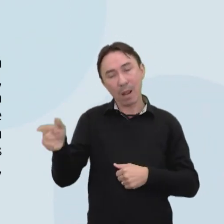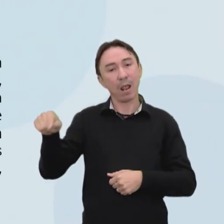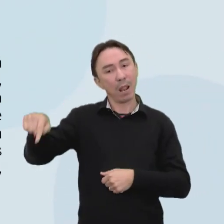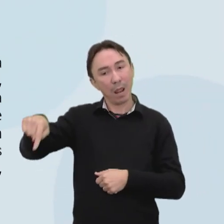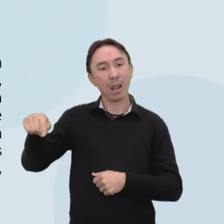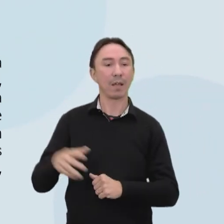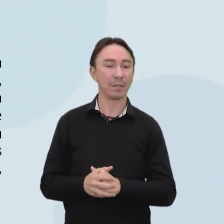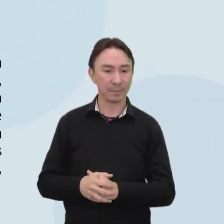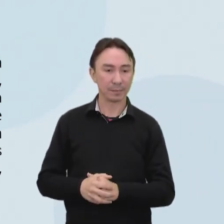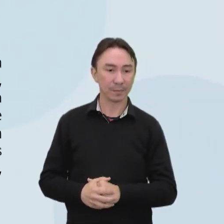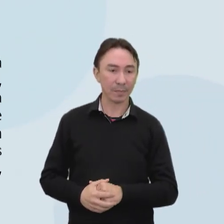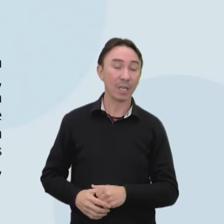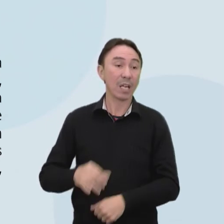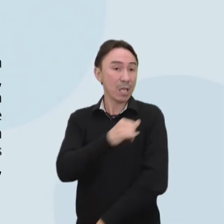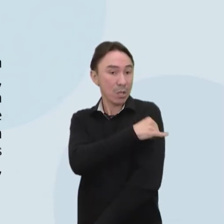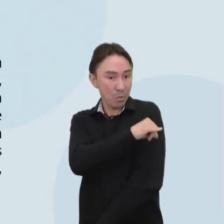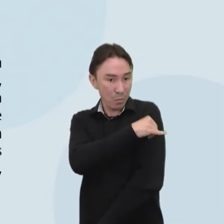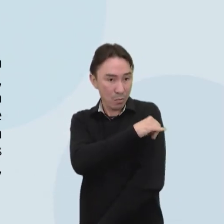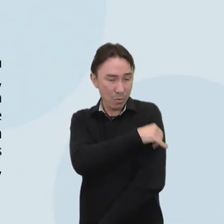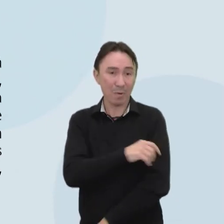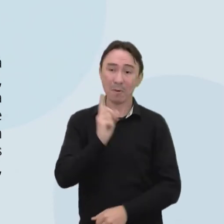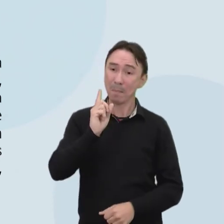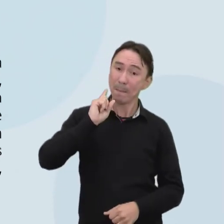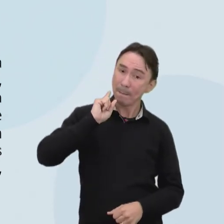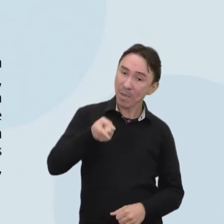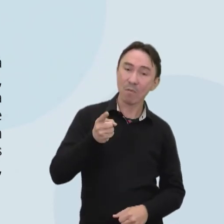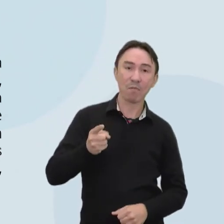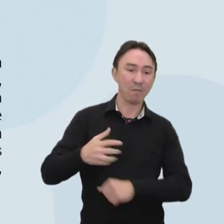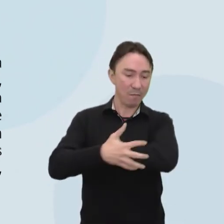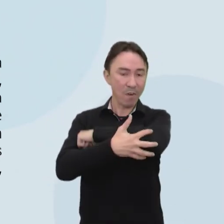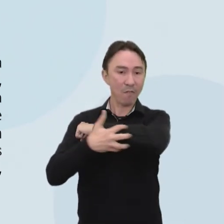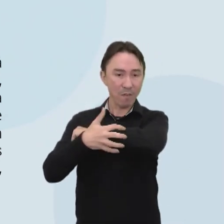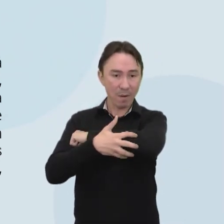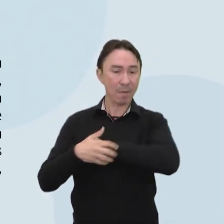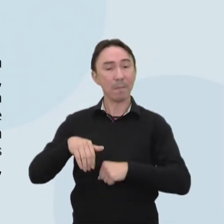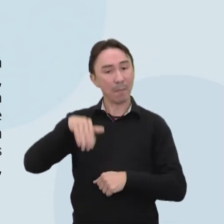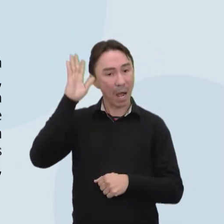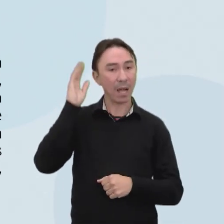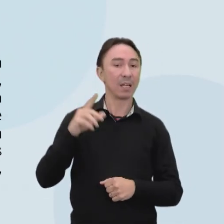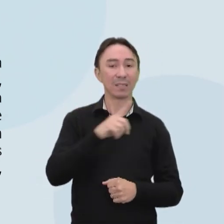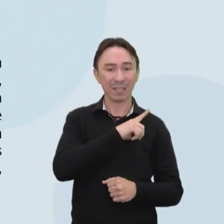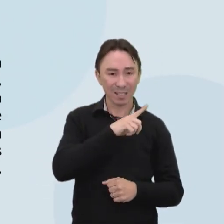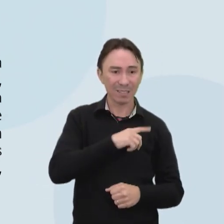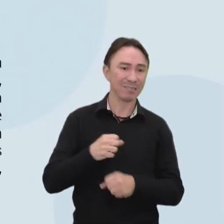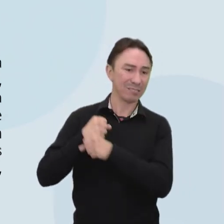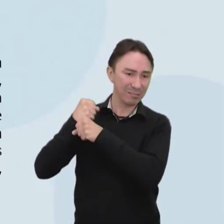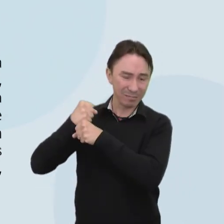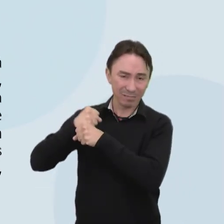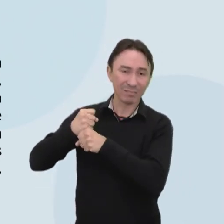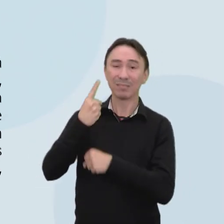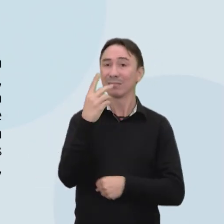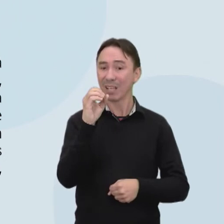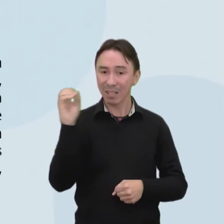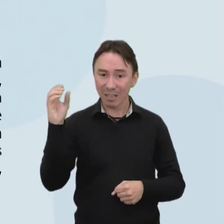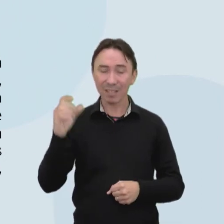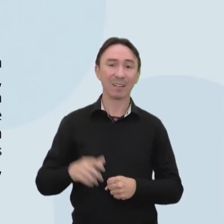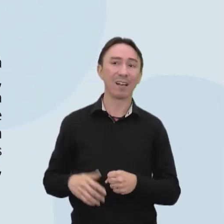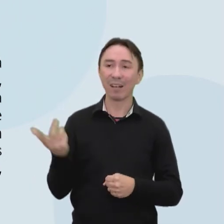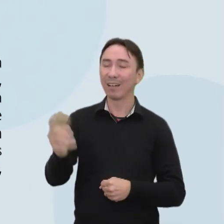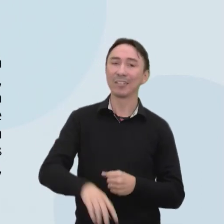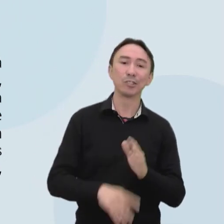Rio de Janeiro que, desde seu surgimento há mais de 100 anos, sobrevivem sem direito à cidadania, educação, saúde,